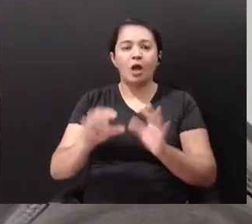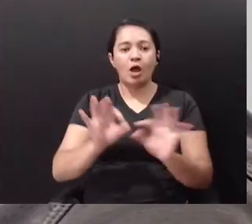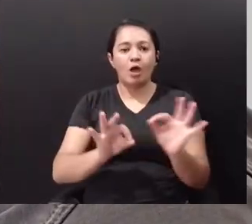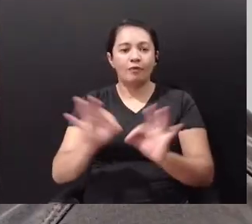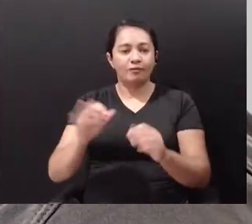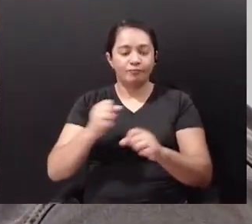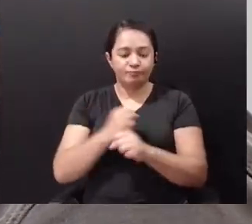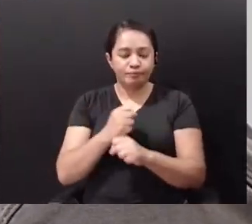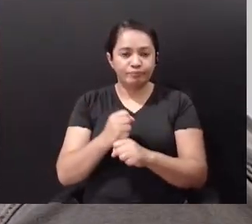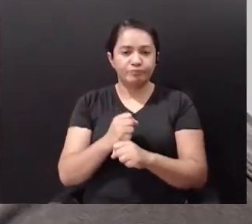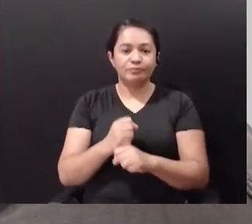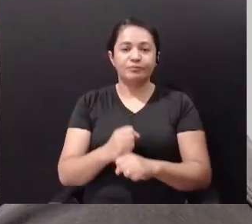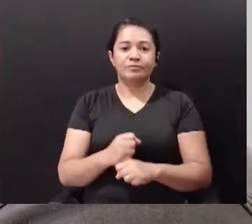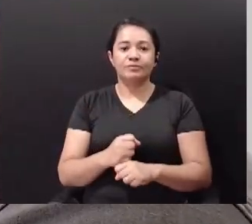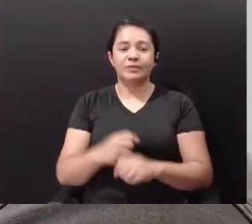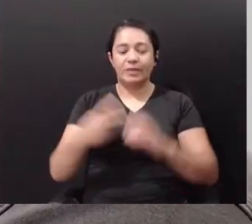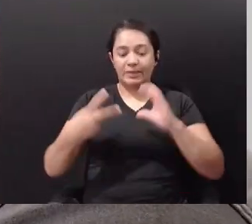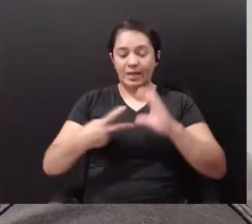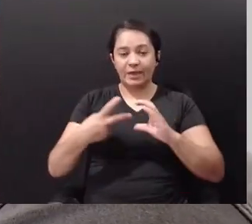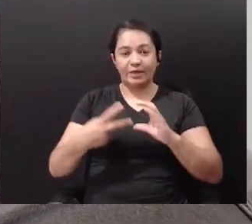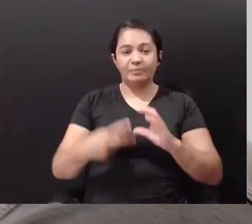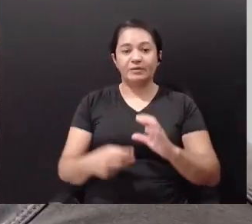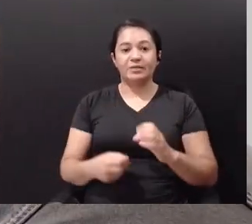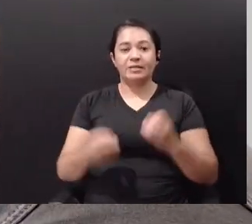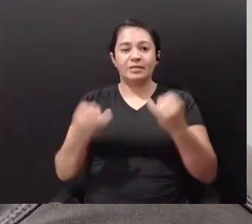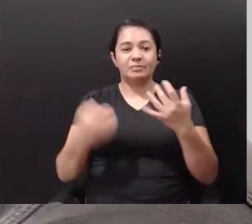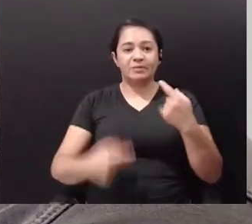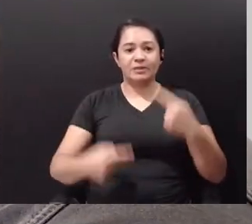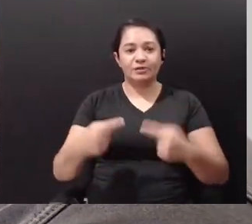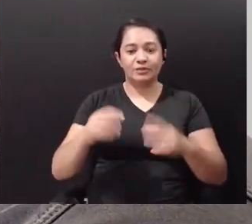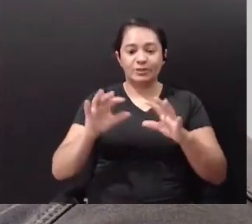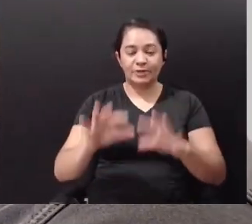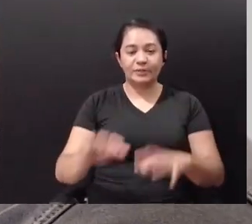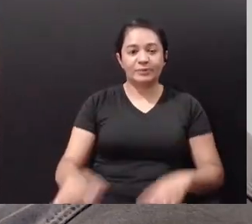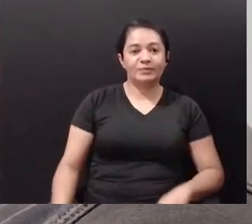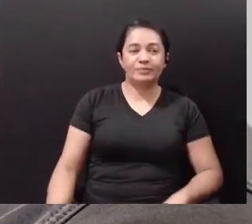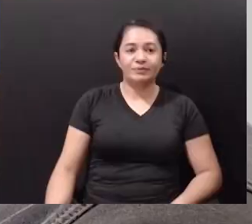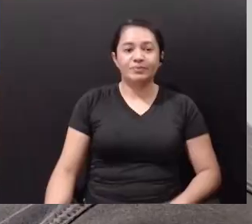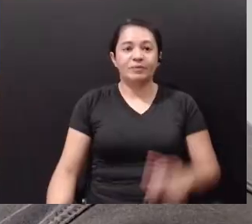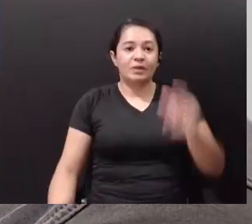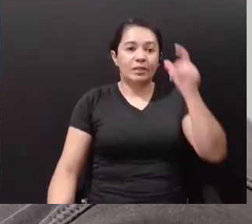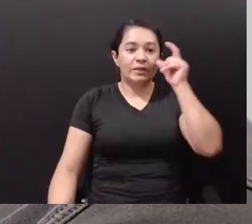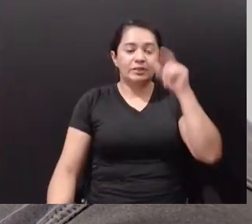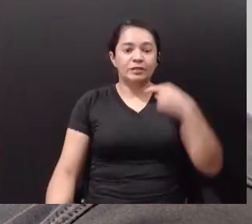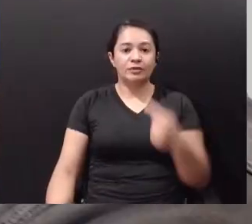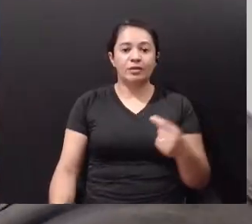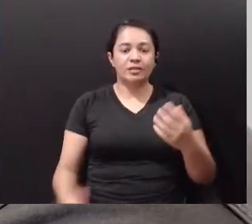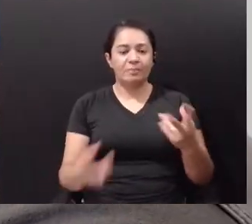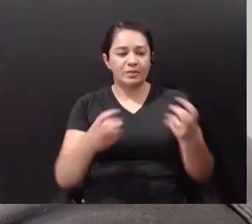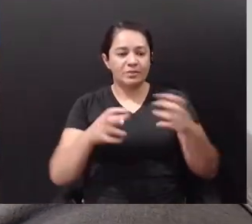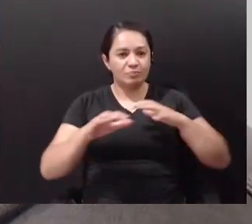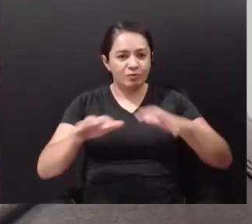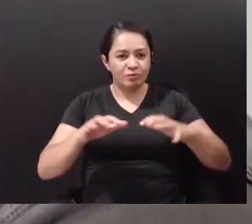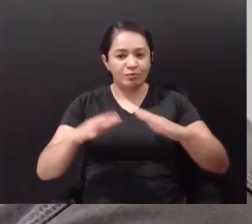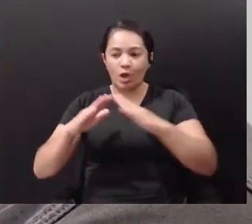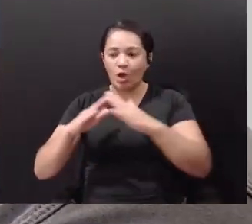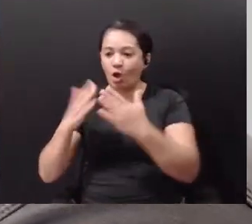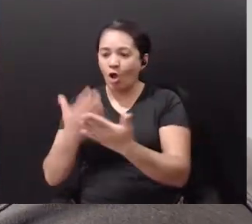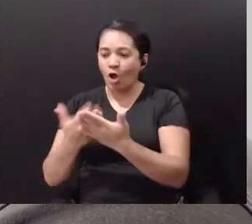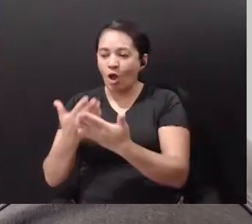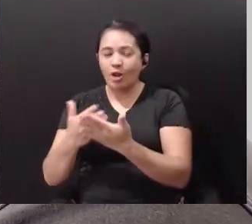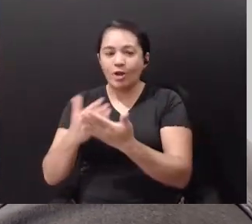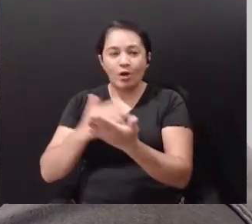a Câmara Municipal traz toda uma discussão em relação a isso. Então é interessante ver esses movimentos desses colégios que começam a surgir com